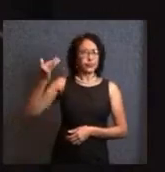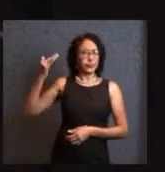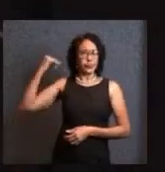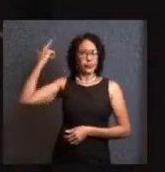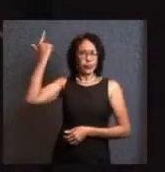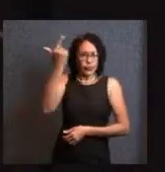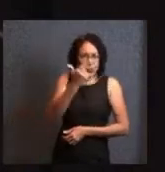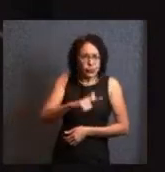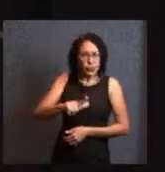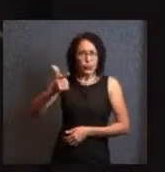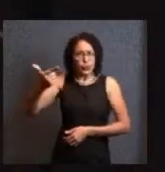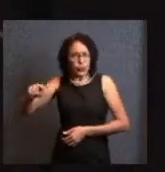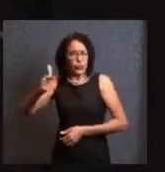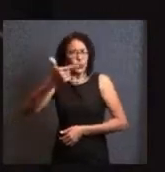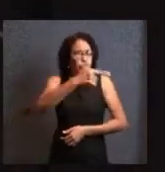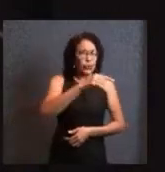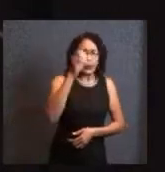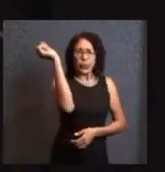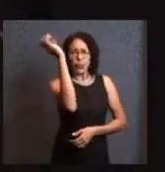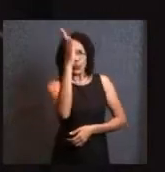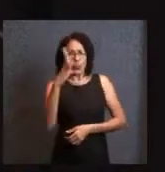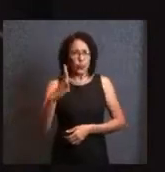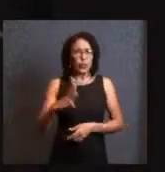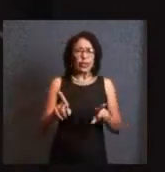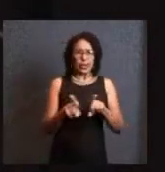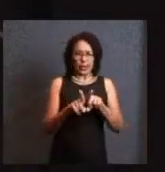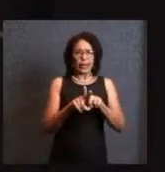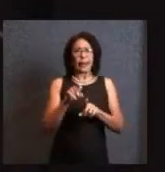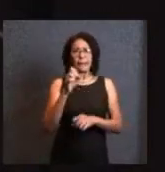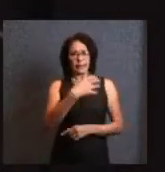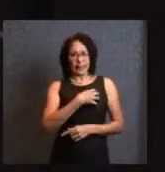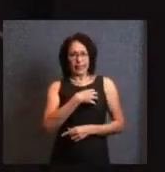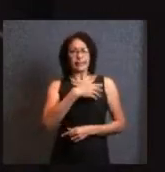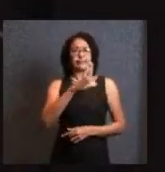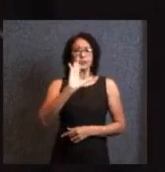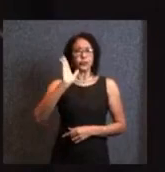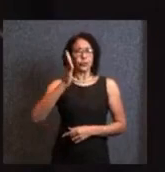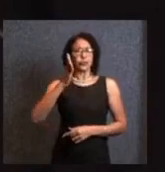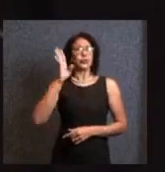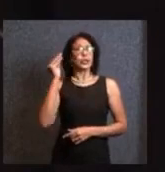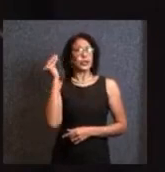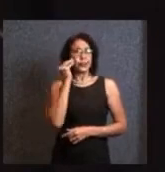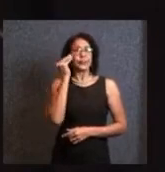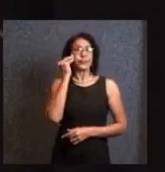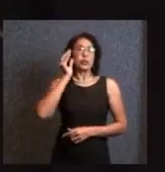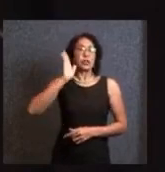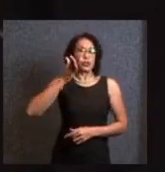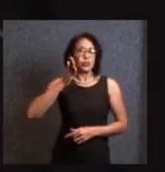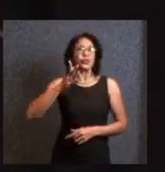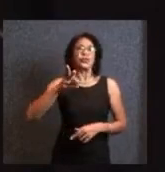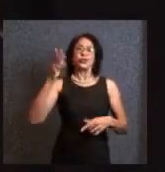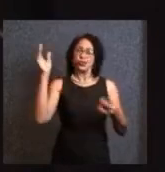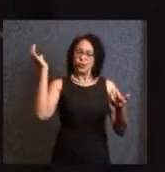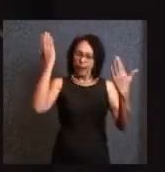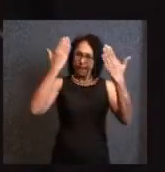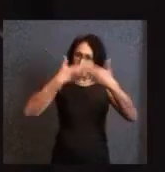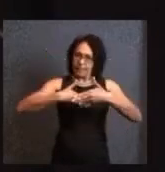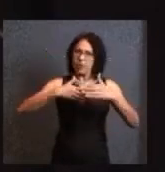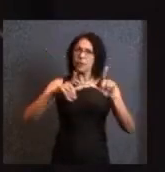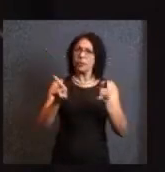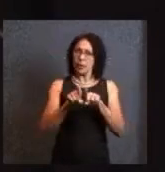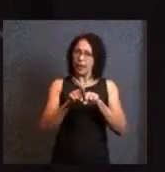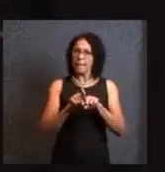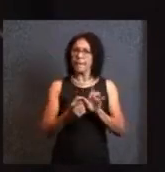já se tem a nível de Brasil e a nível de Estado. Nós oferecemos, por exemplo, alguns modelos